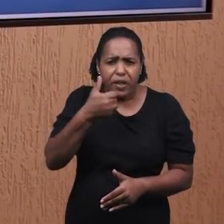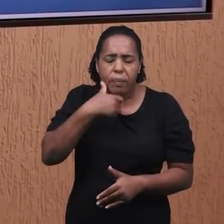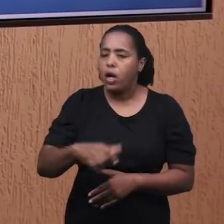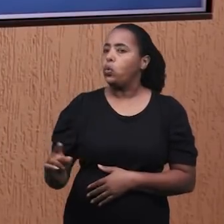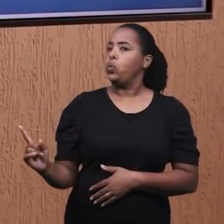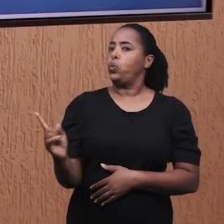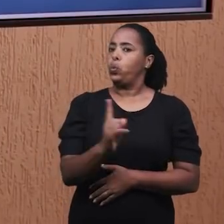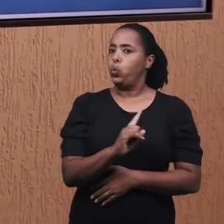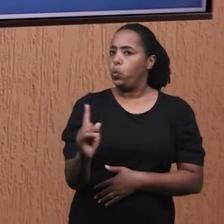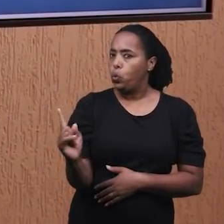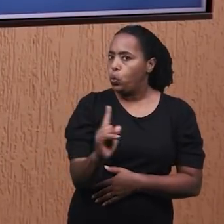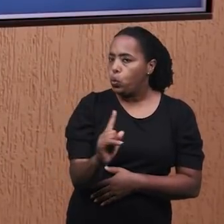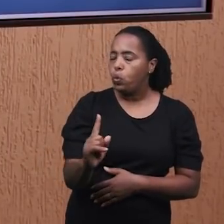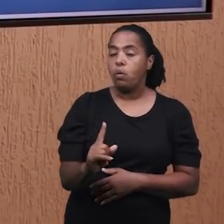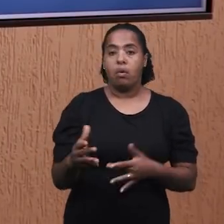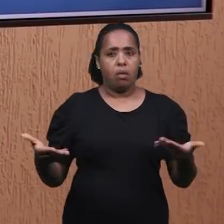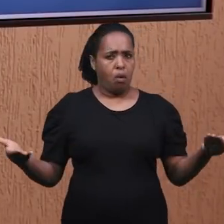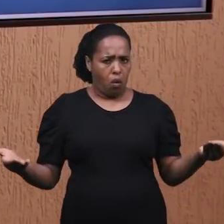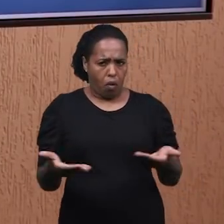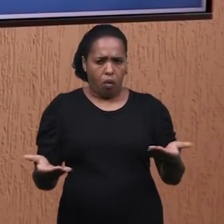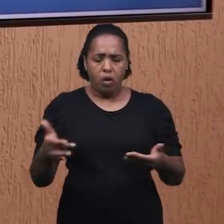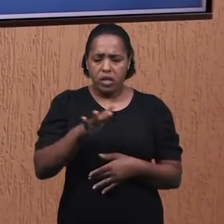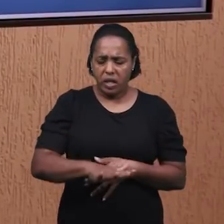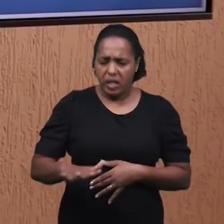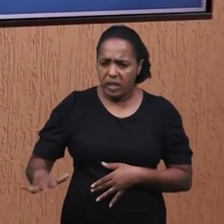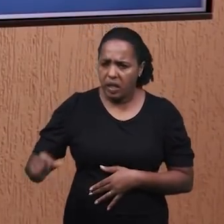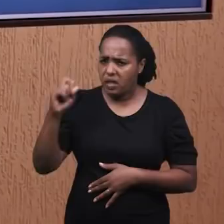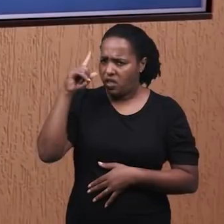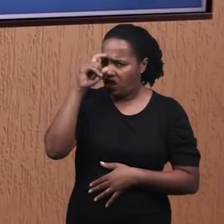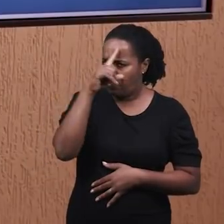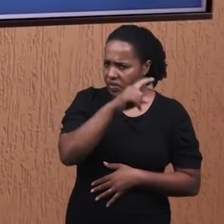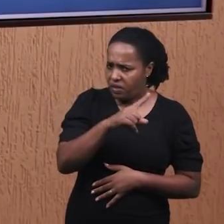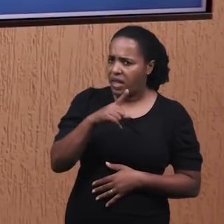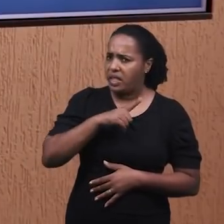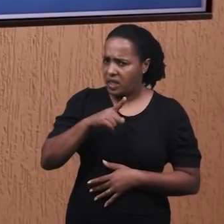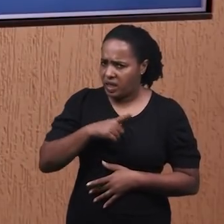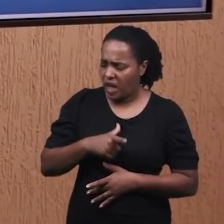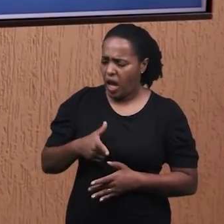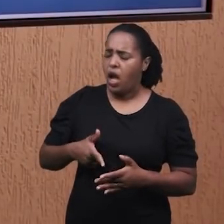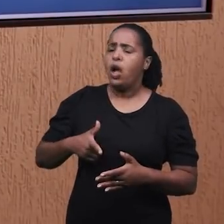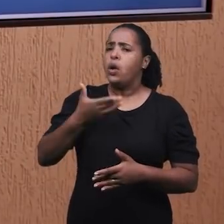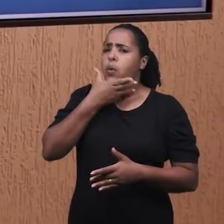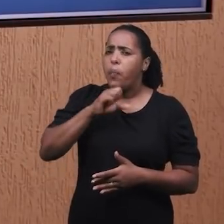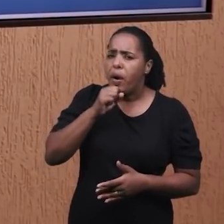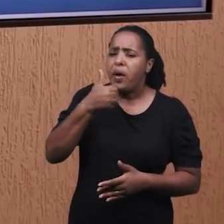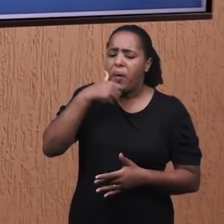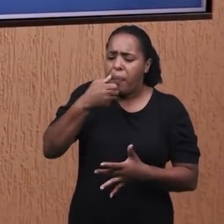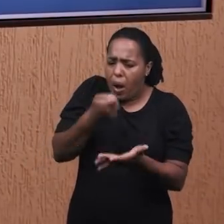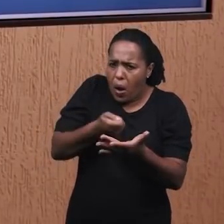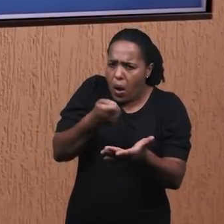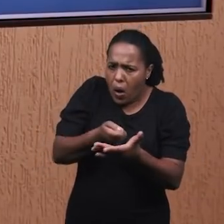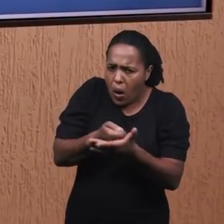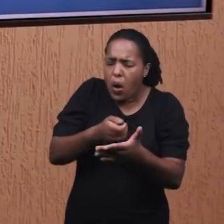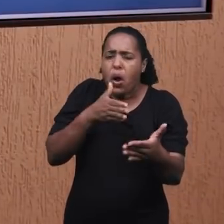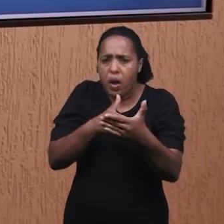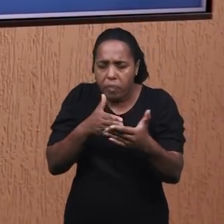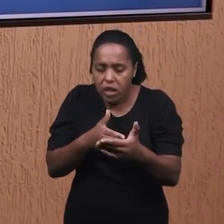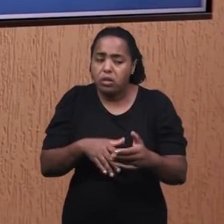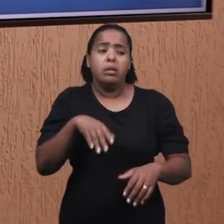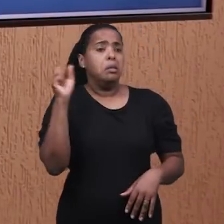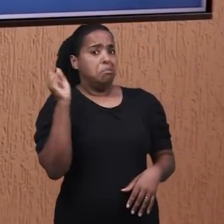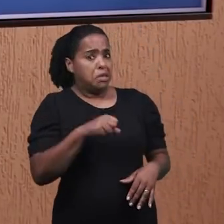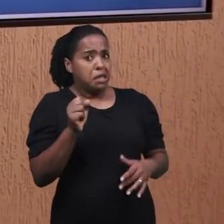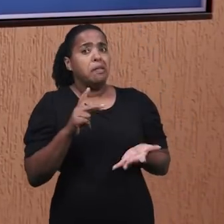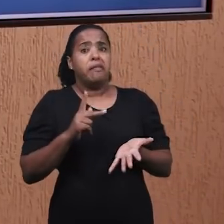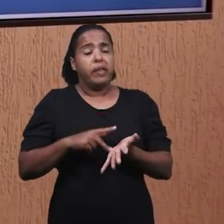Hoje as crianças têm mais dificuldade em aceitar os limites e os pais em impor os limites aos seus filhos? Sim. Isso é